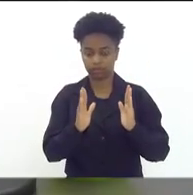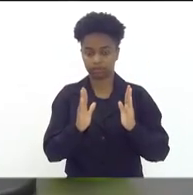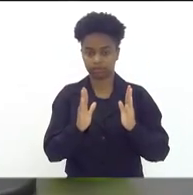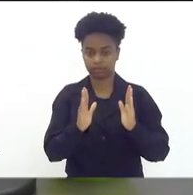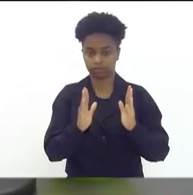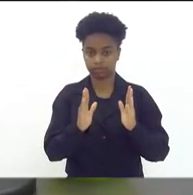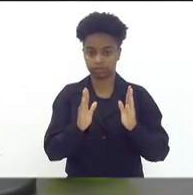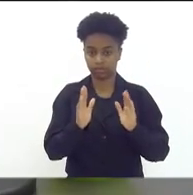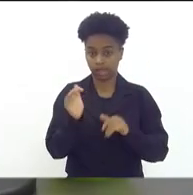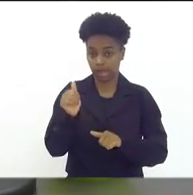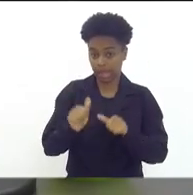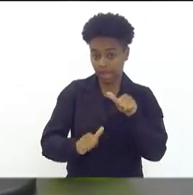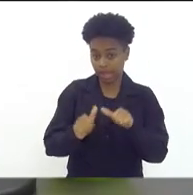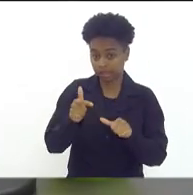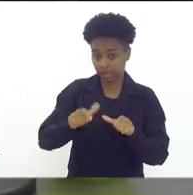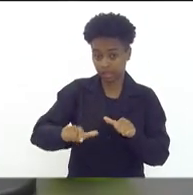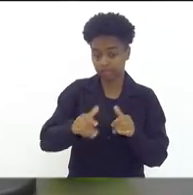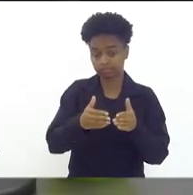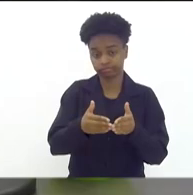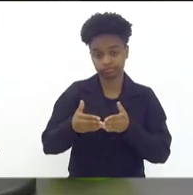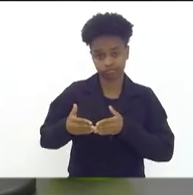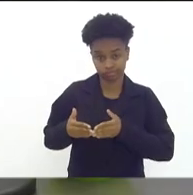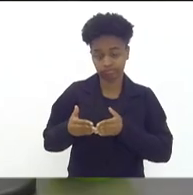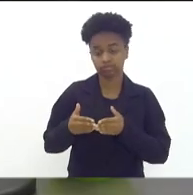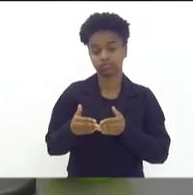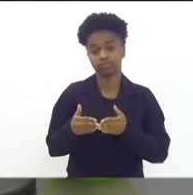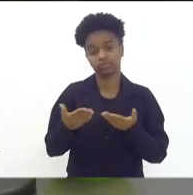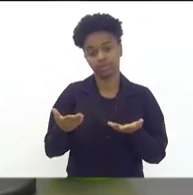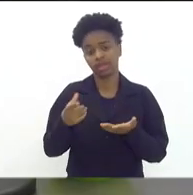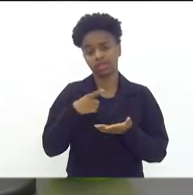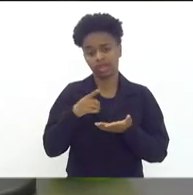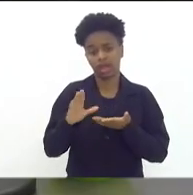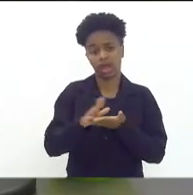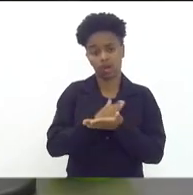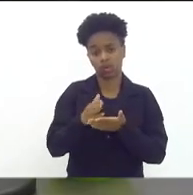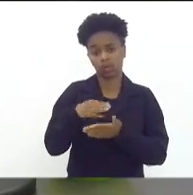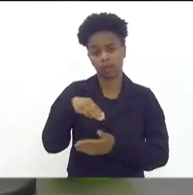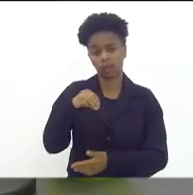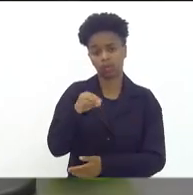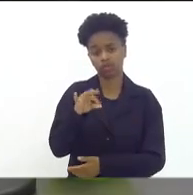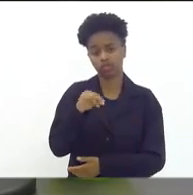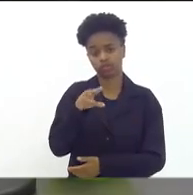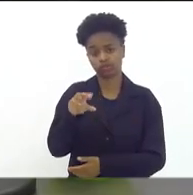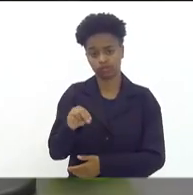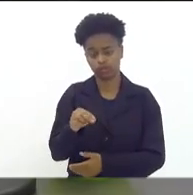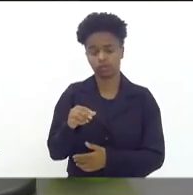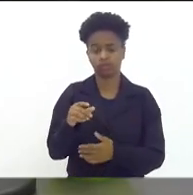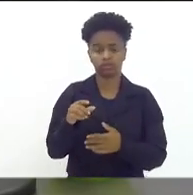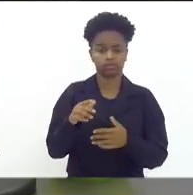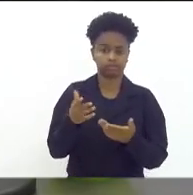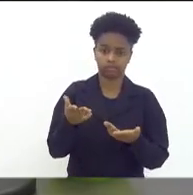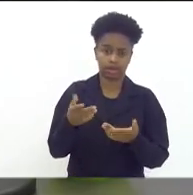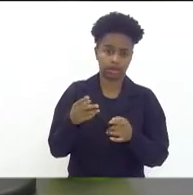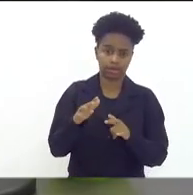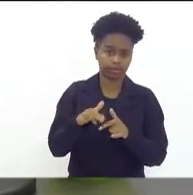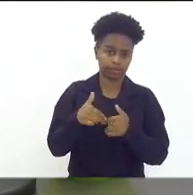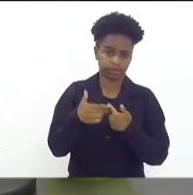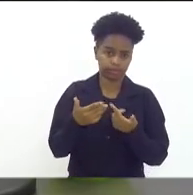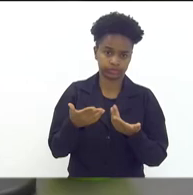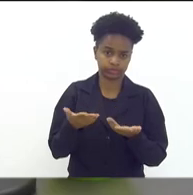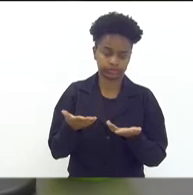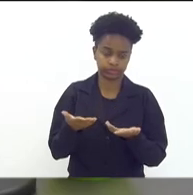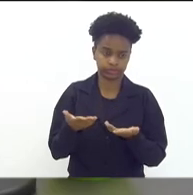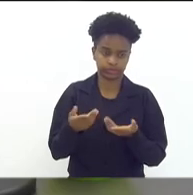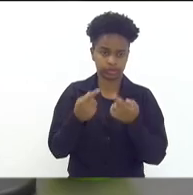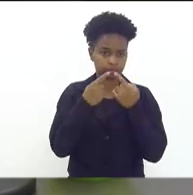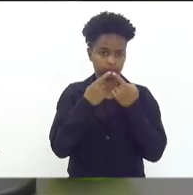revisão foi suspensa E aí tem algumas razões para isso por conta de alguns questionamentos